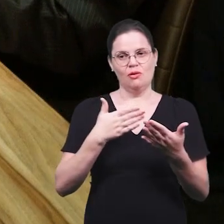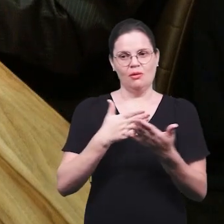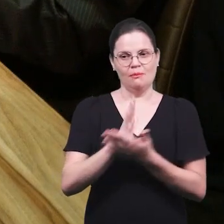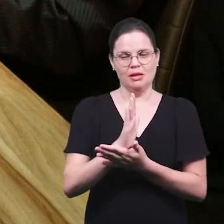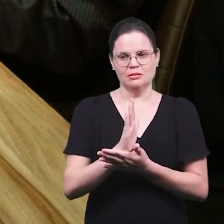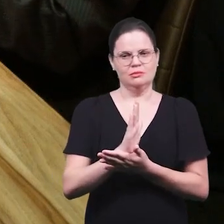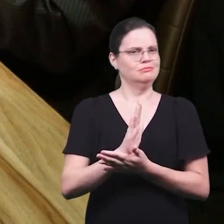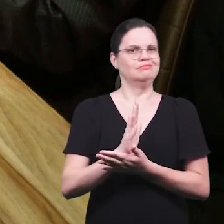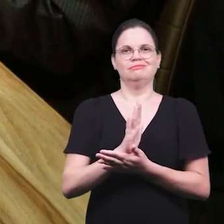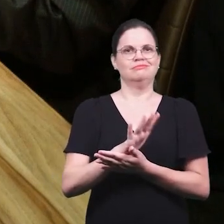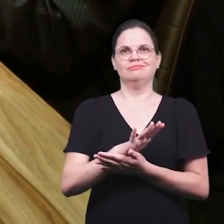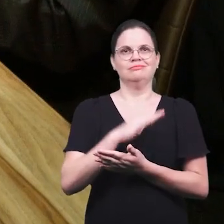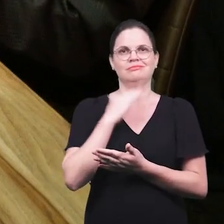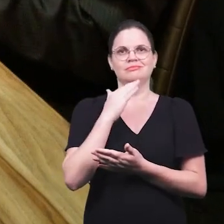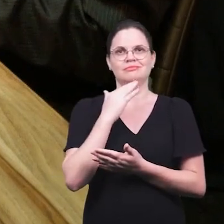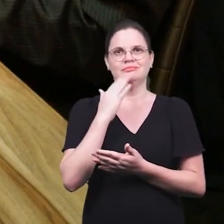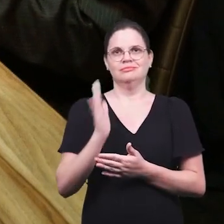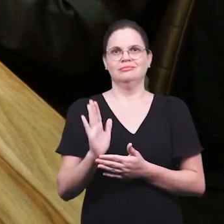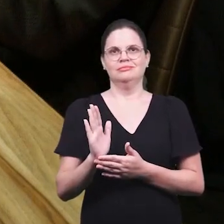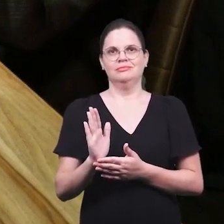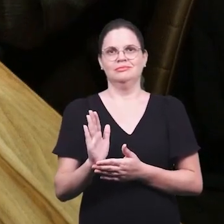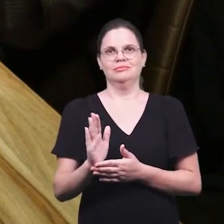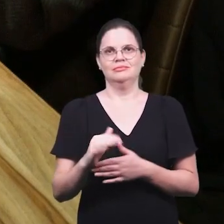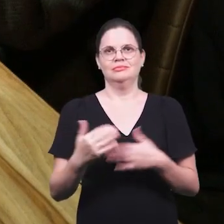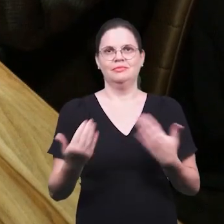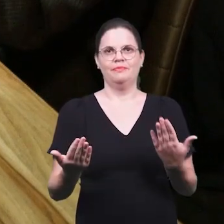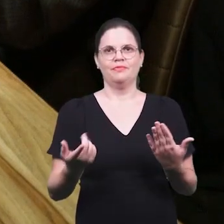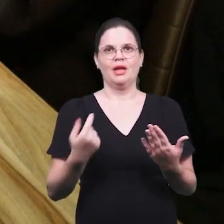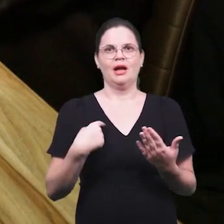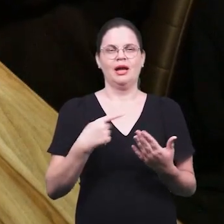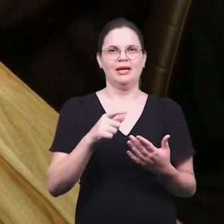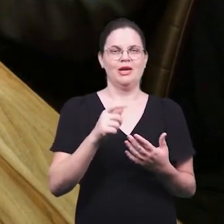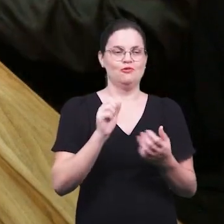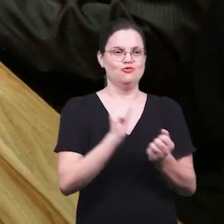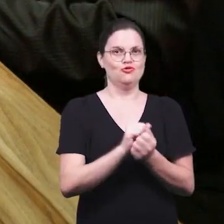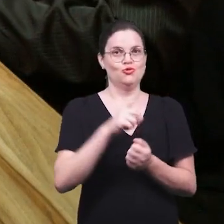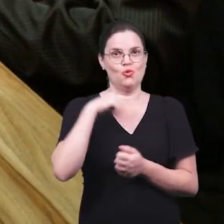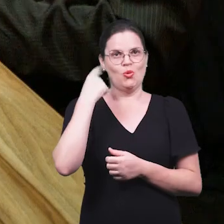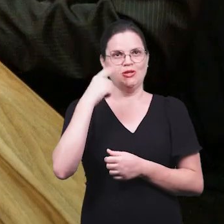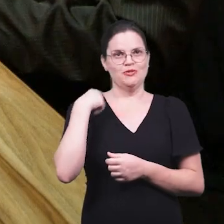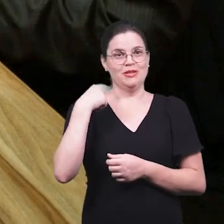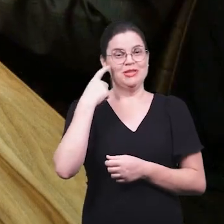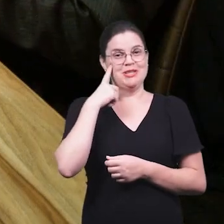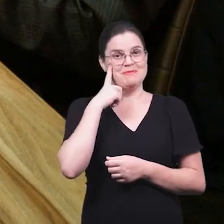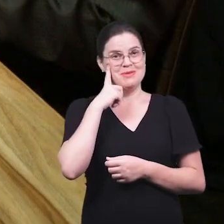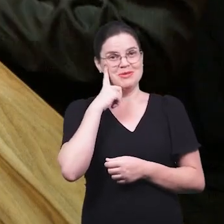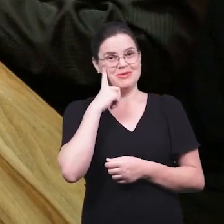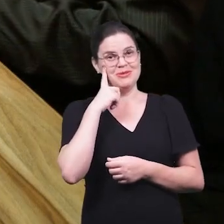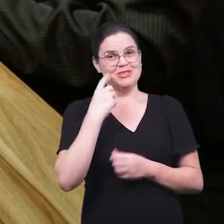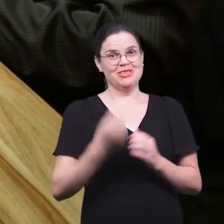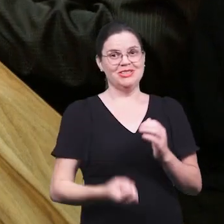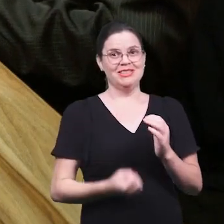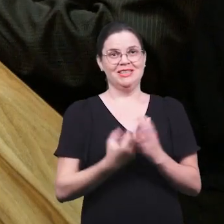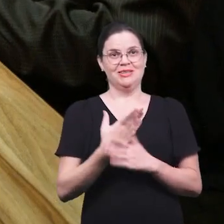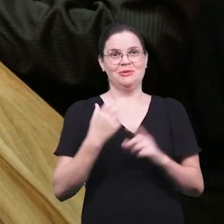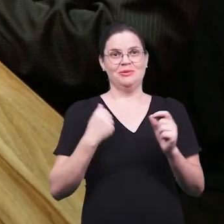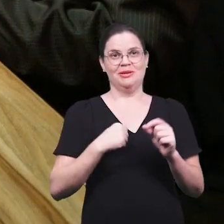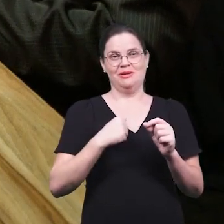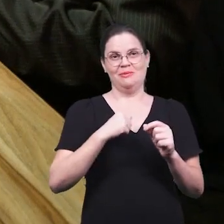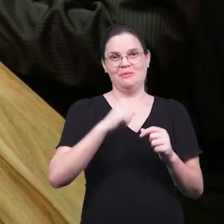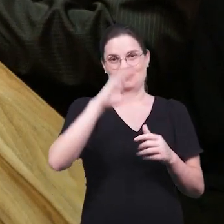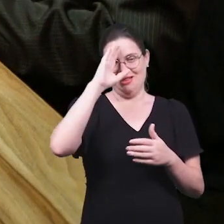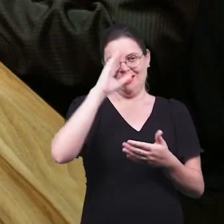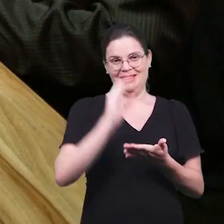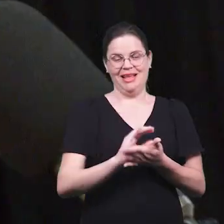entrei. Daí, foi um limão que nós fizemos uma limonada. Nós criamos uma tese, Júlio. Uma tese, olha só. Uma tese, mas eu vou fazer o